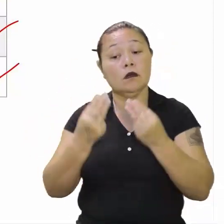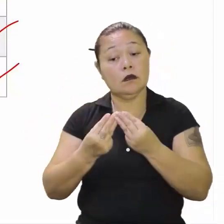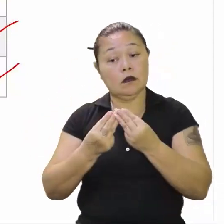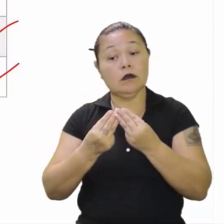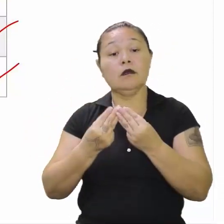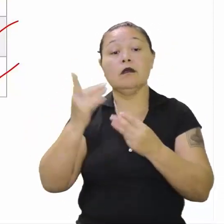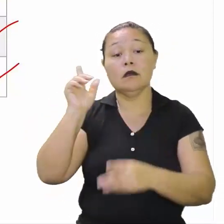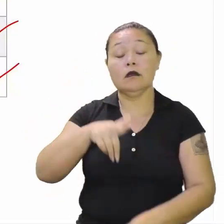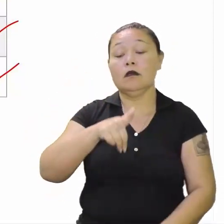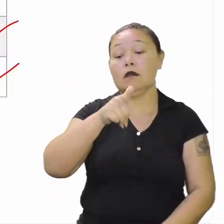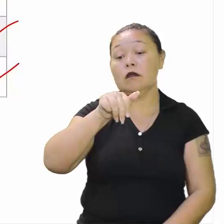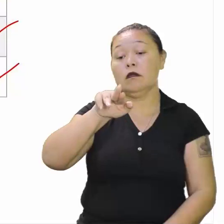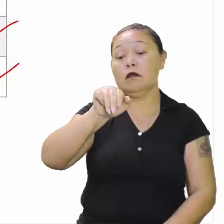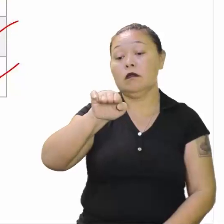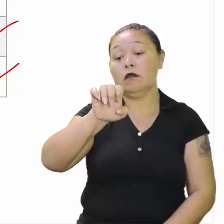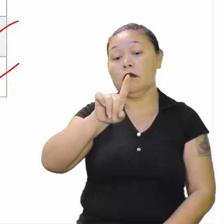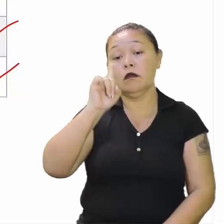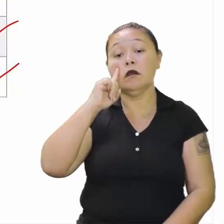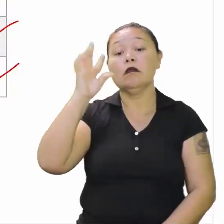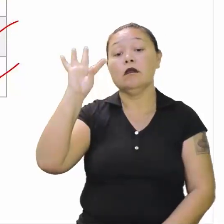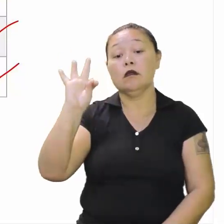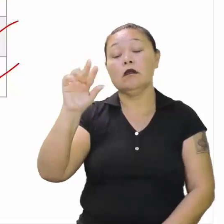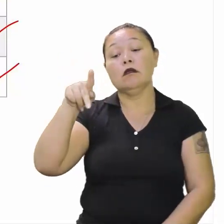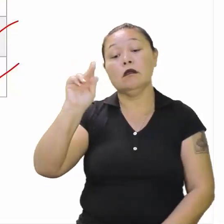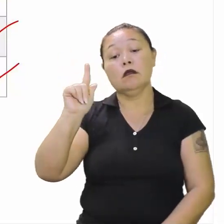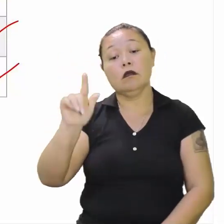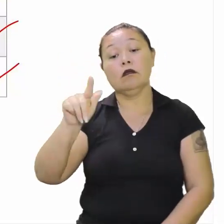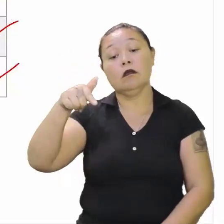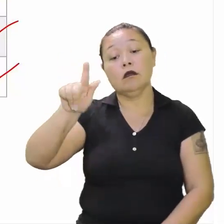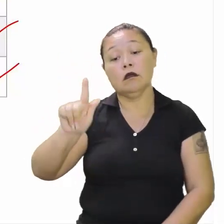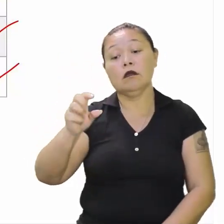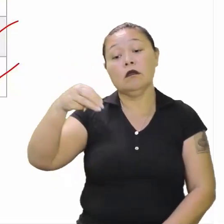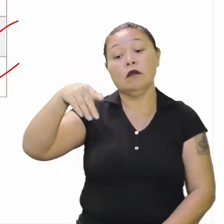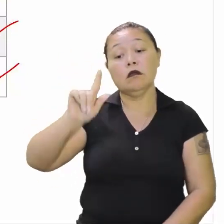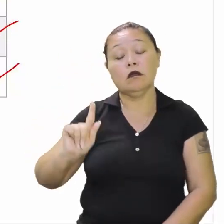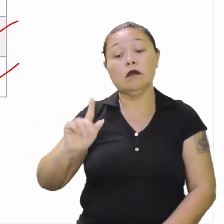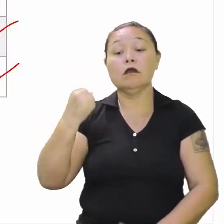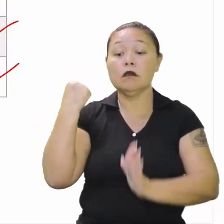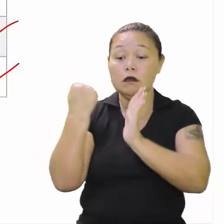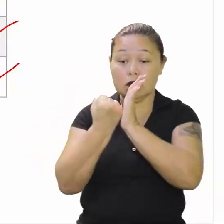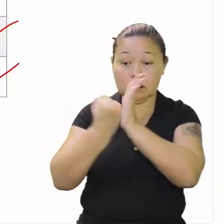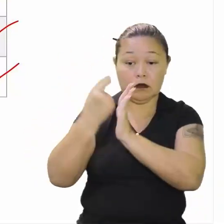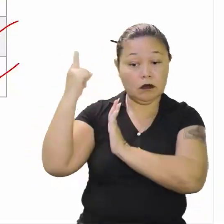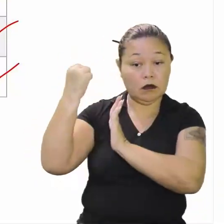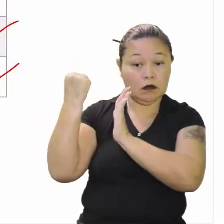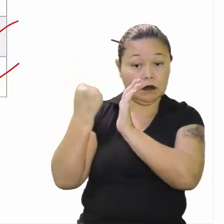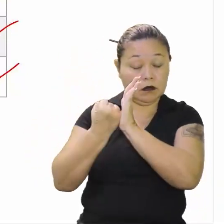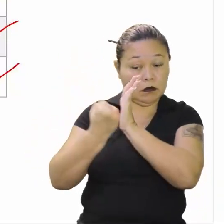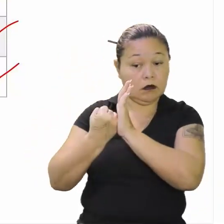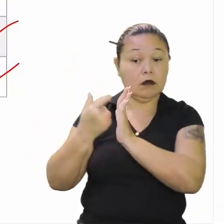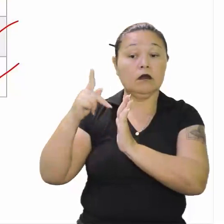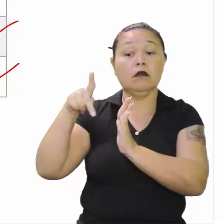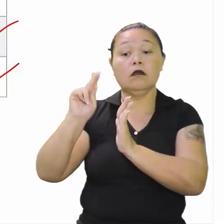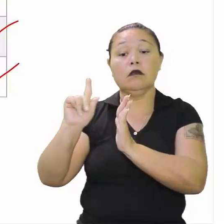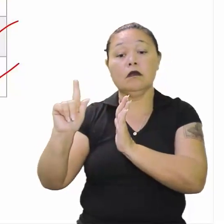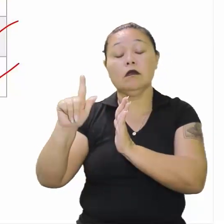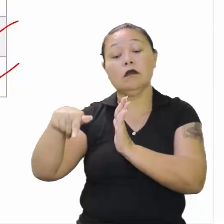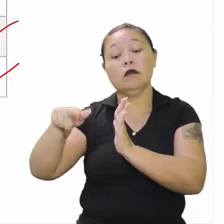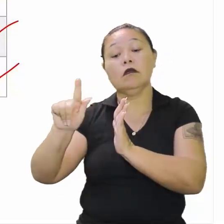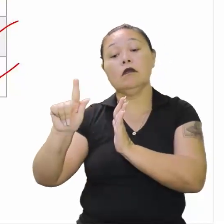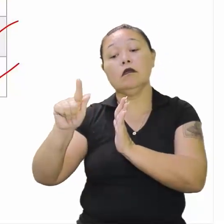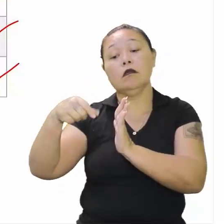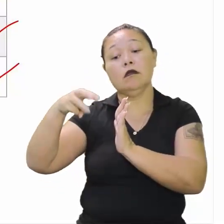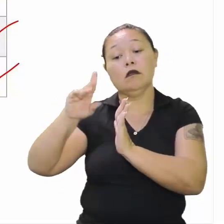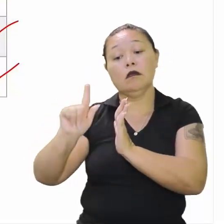grandeza. A unidade, tonelada, quilograma, grama, miligrama. E os símbolos T, kg, G